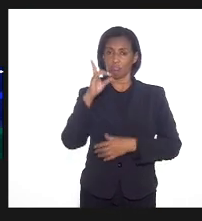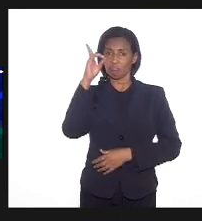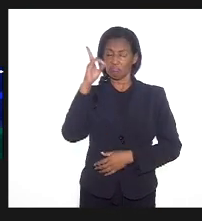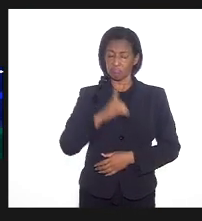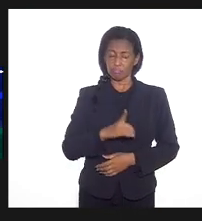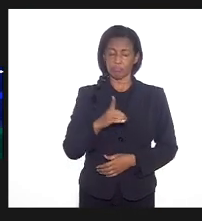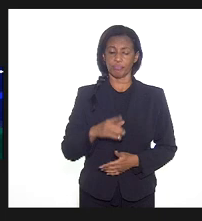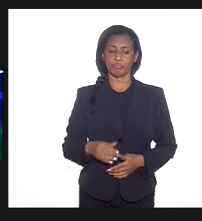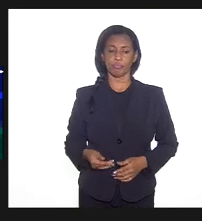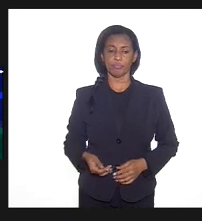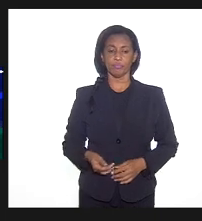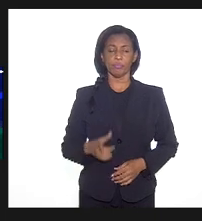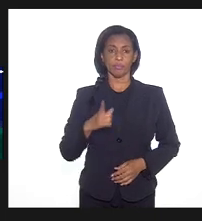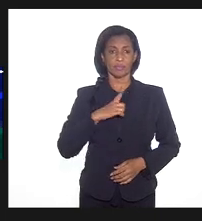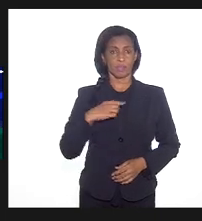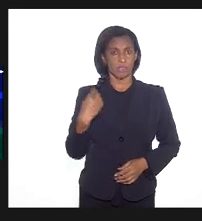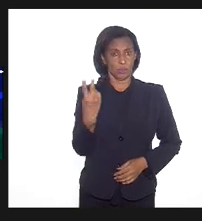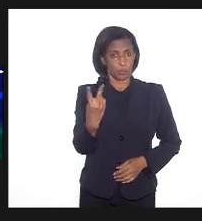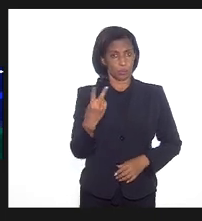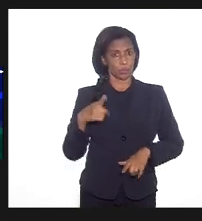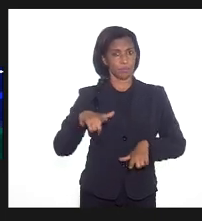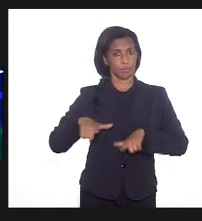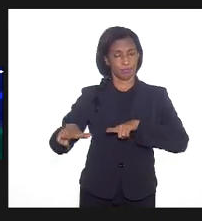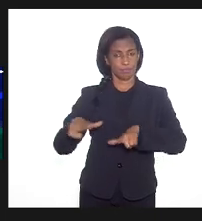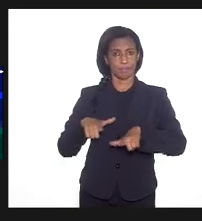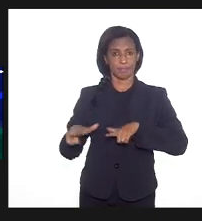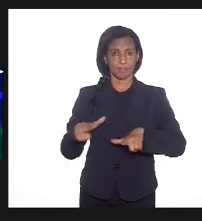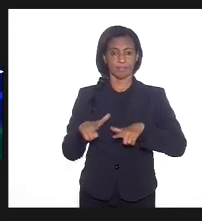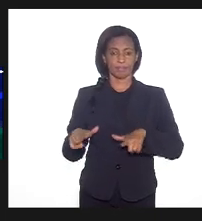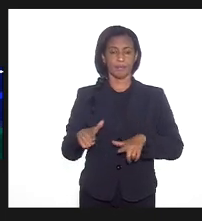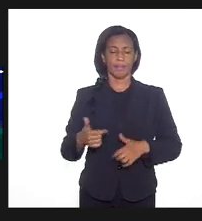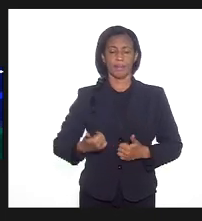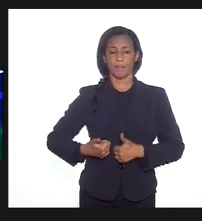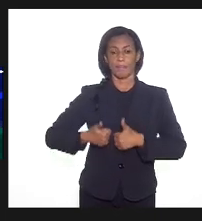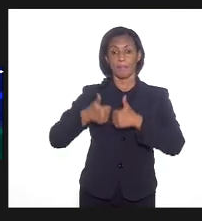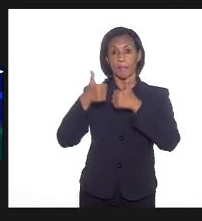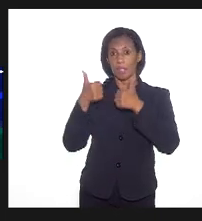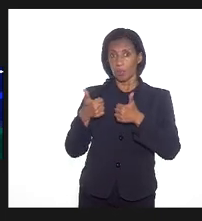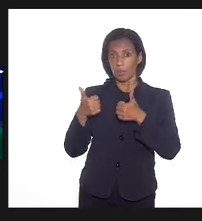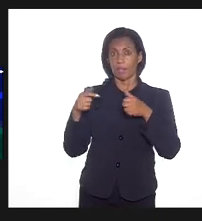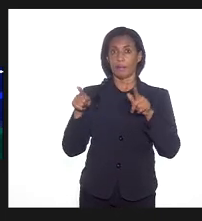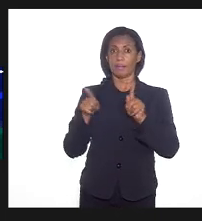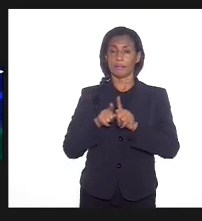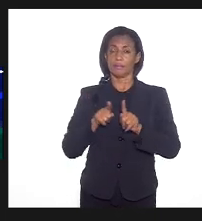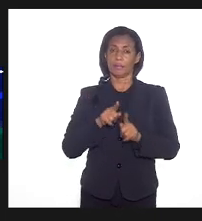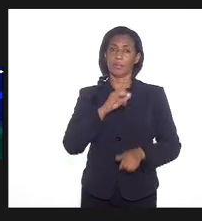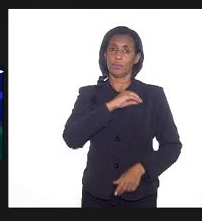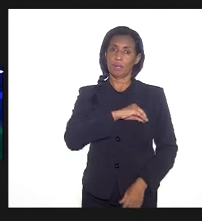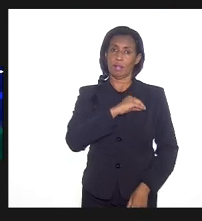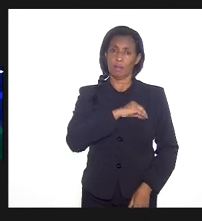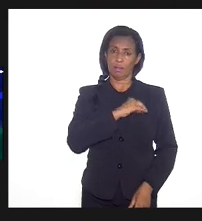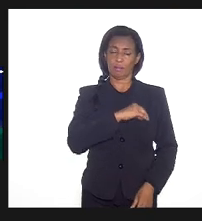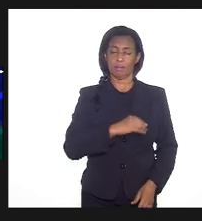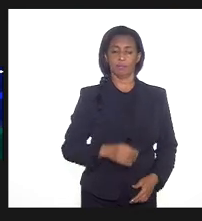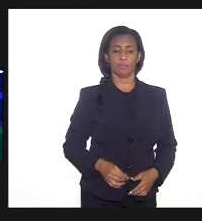terem dois empregos né melhorar inclusive o seu salário